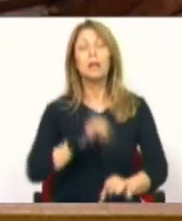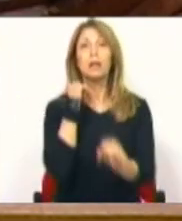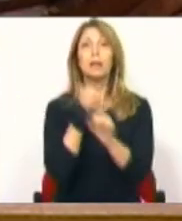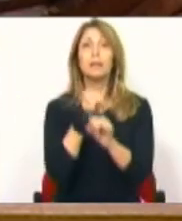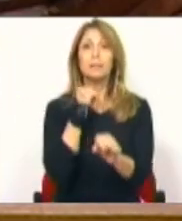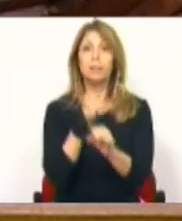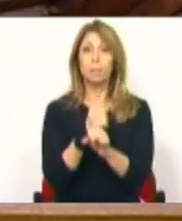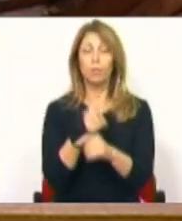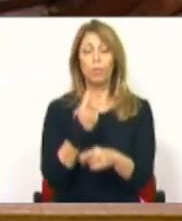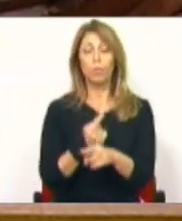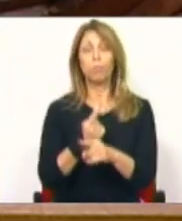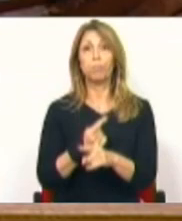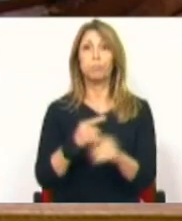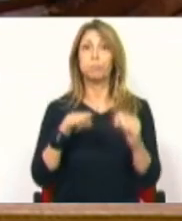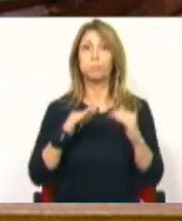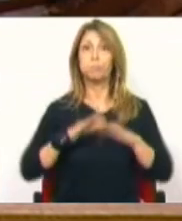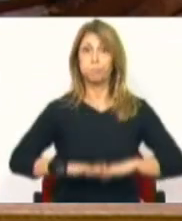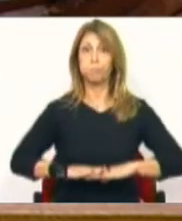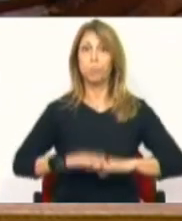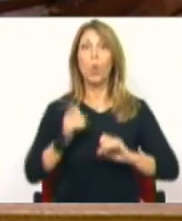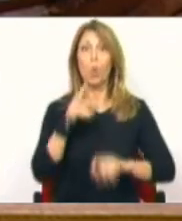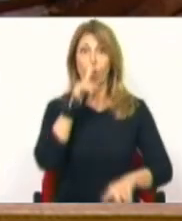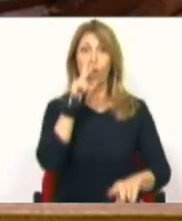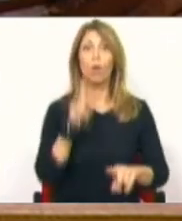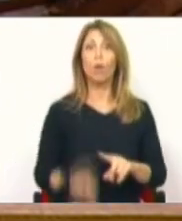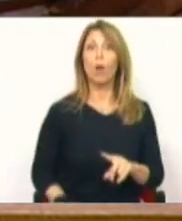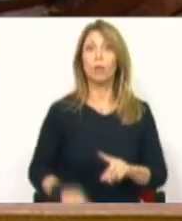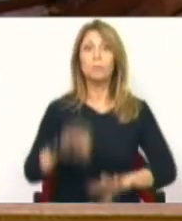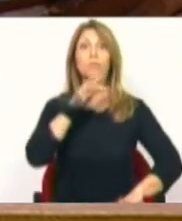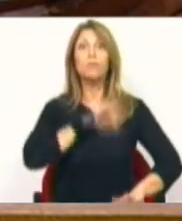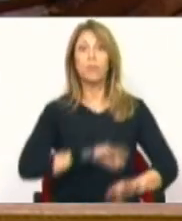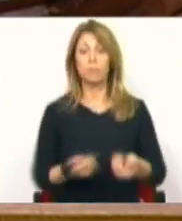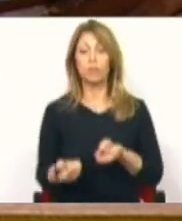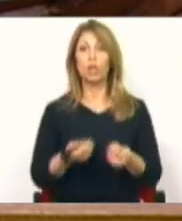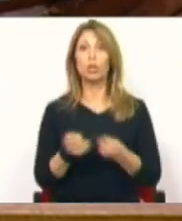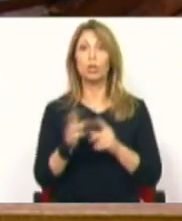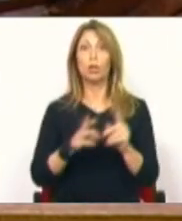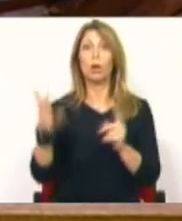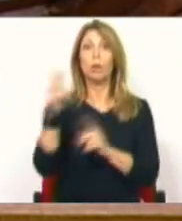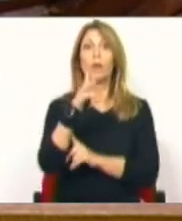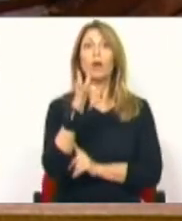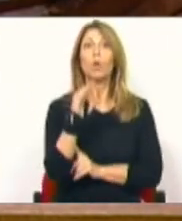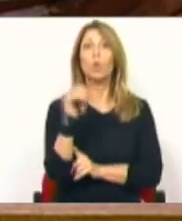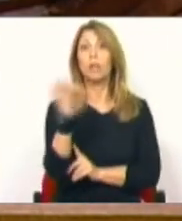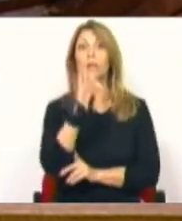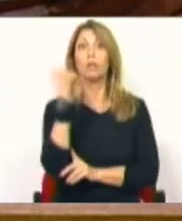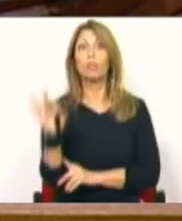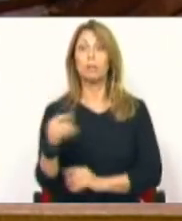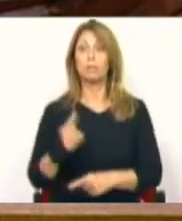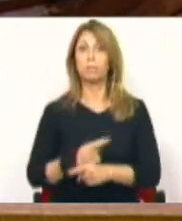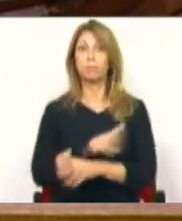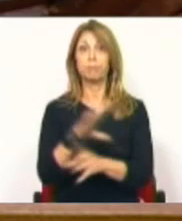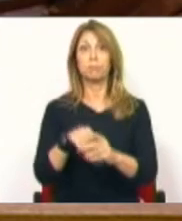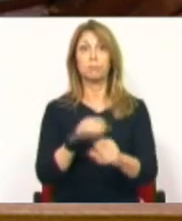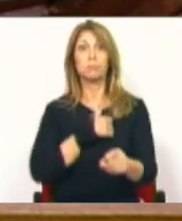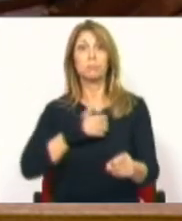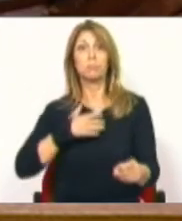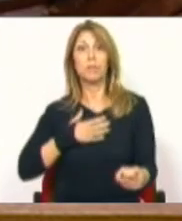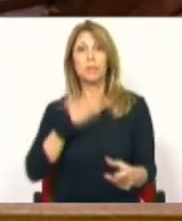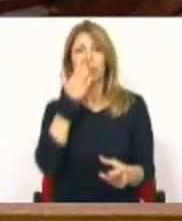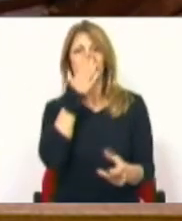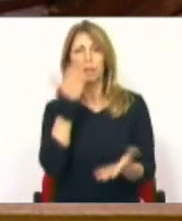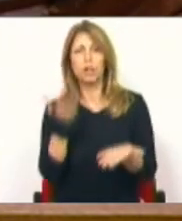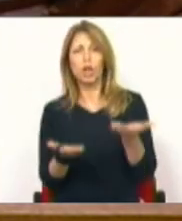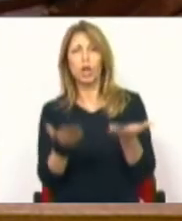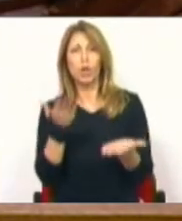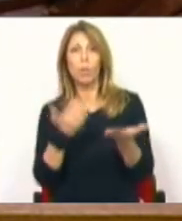mantinham estagnados ou até eram cortados, os vencimentos dos gestores aumentavam 40% nas mesmas empresas. Se compararmos os